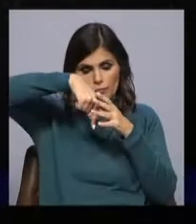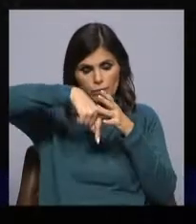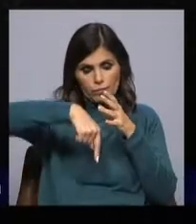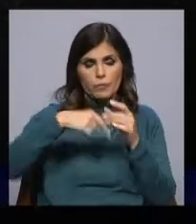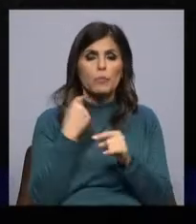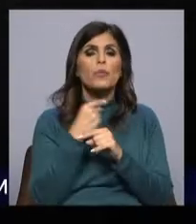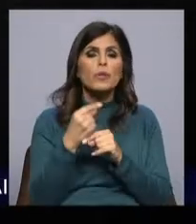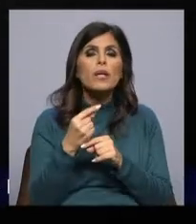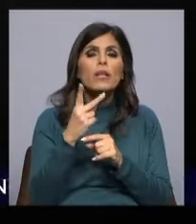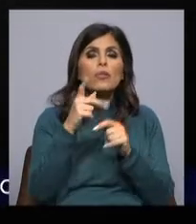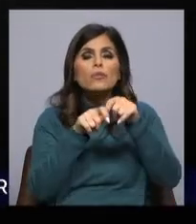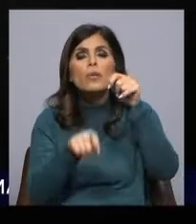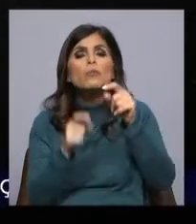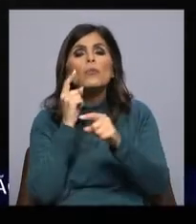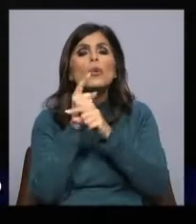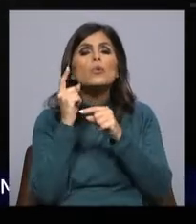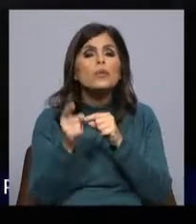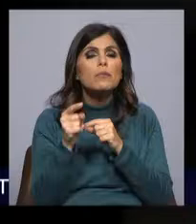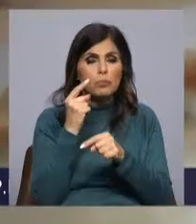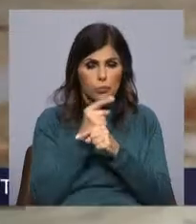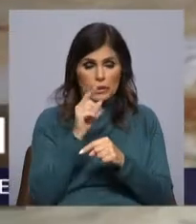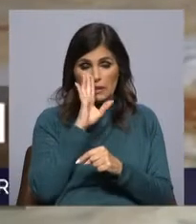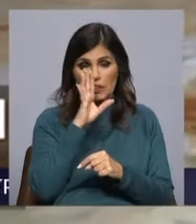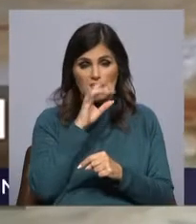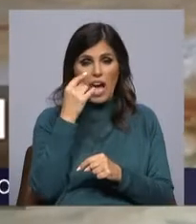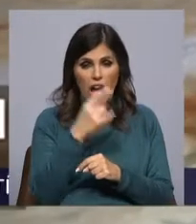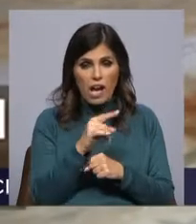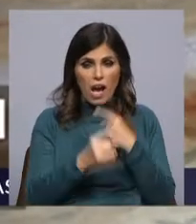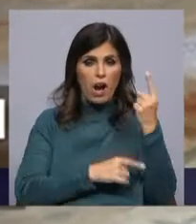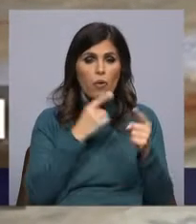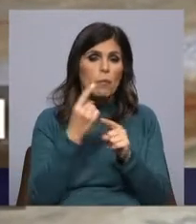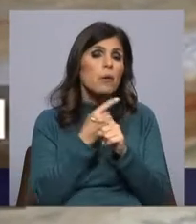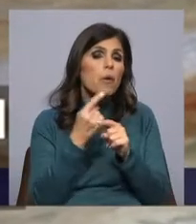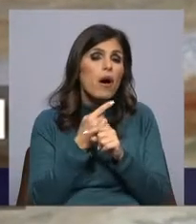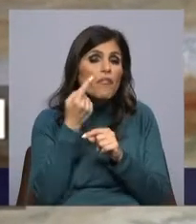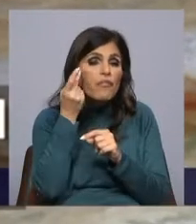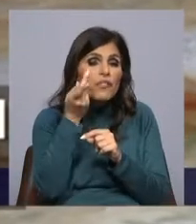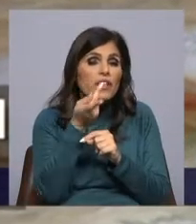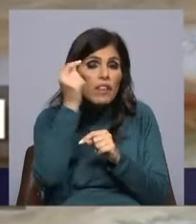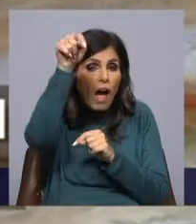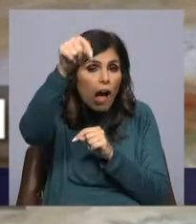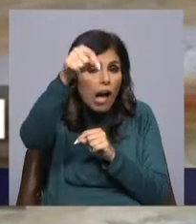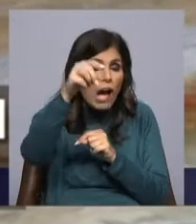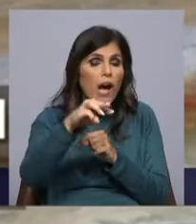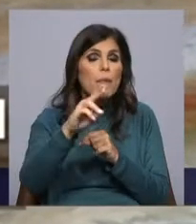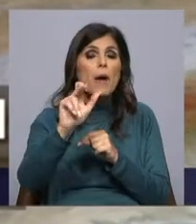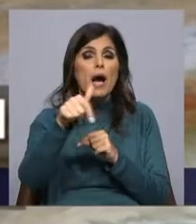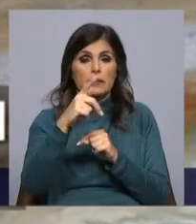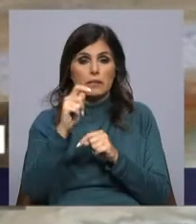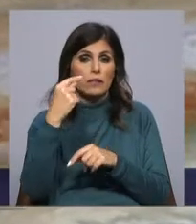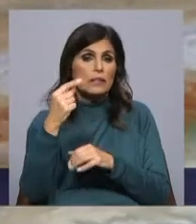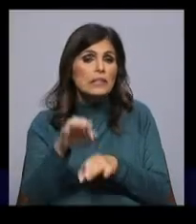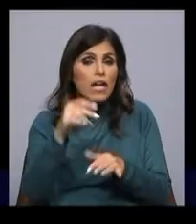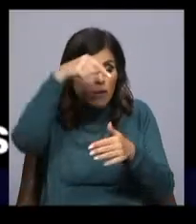a essa profundidade? Porque a haver algum registro de vida em Marte, ela muito provavelmente estará